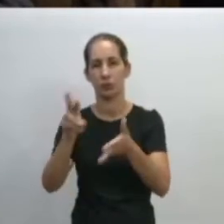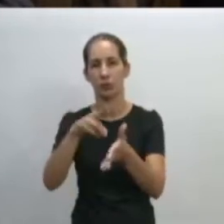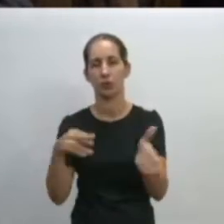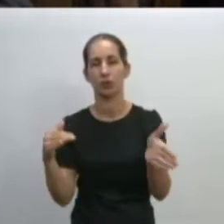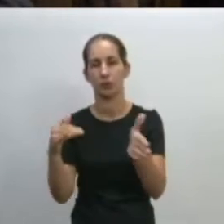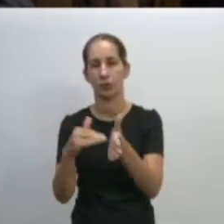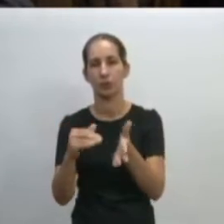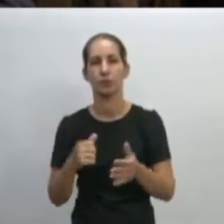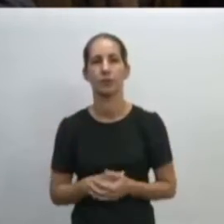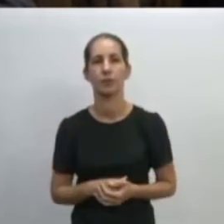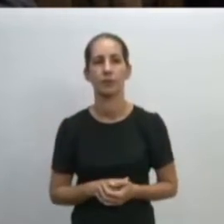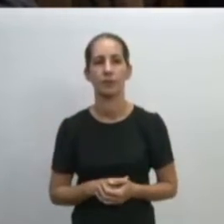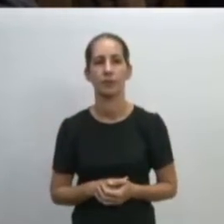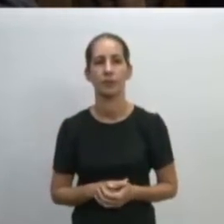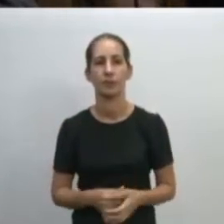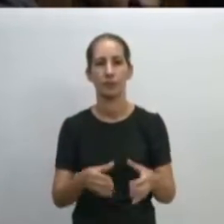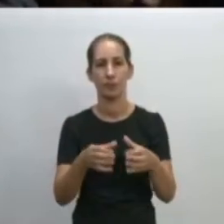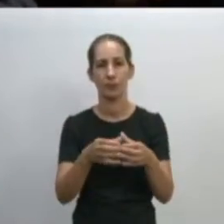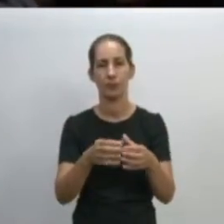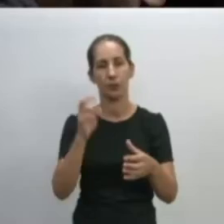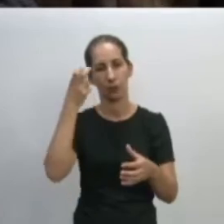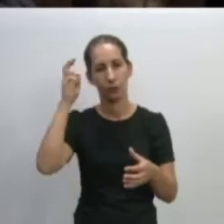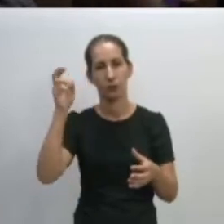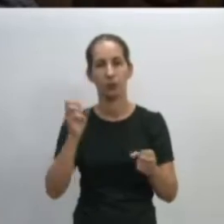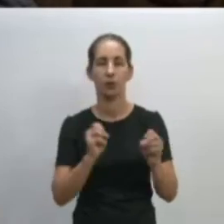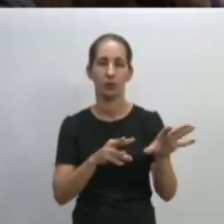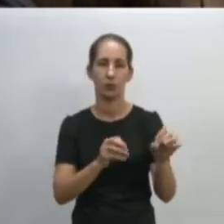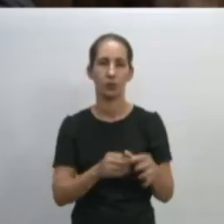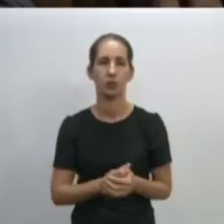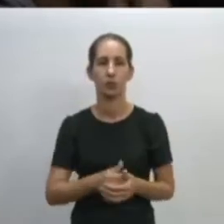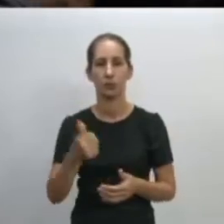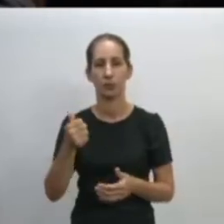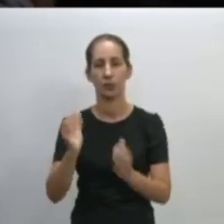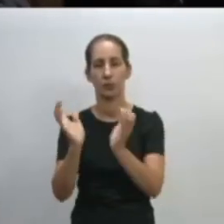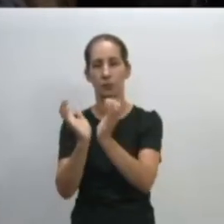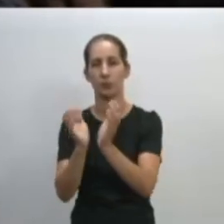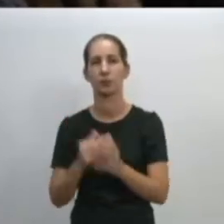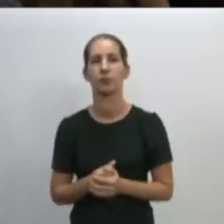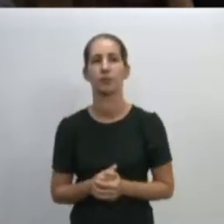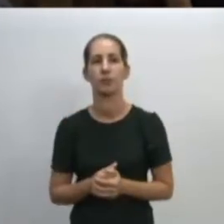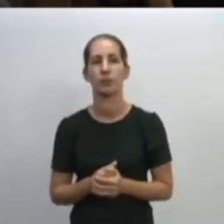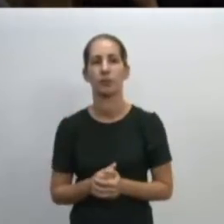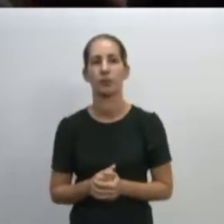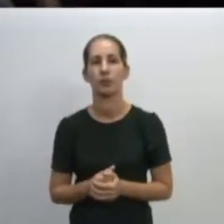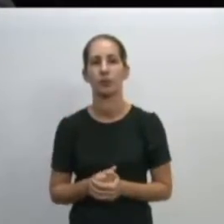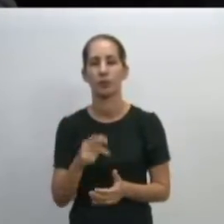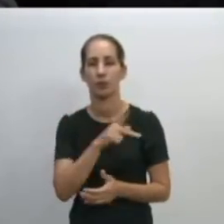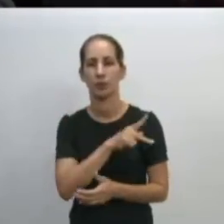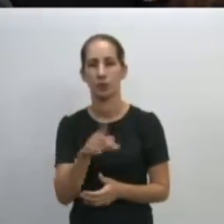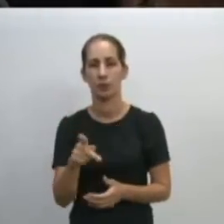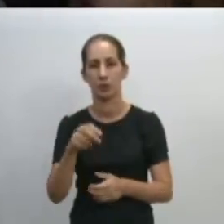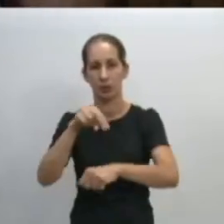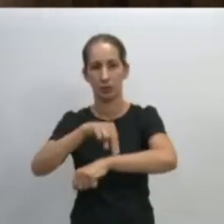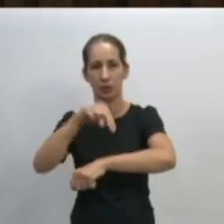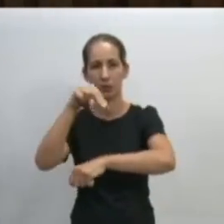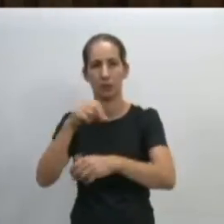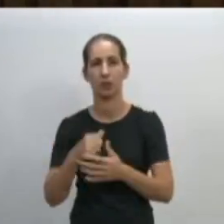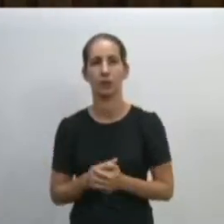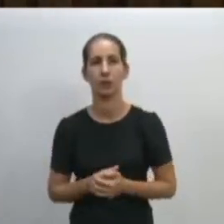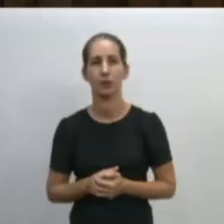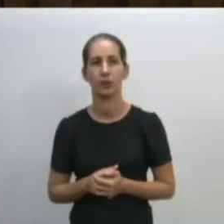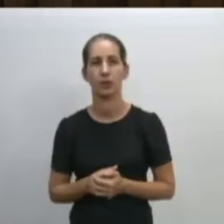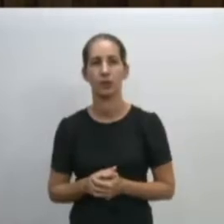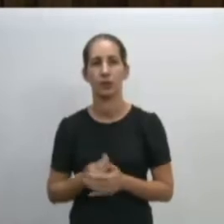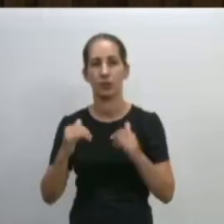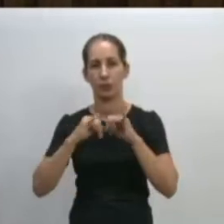Redação Final e de Cultura e Educação. Primeira comissão. Vereadora Presidente Nina,